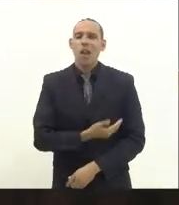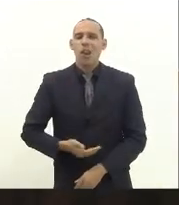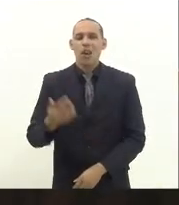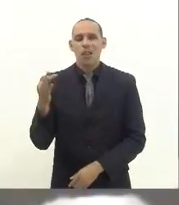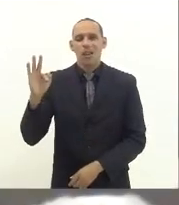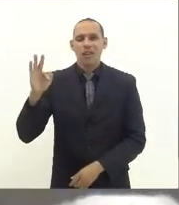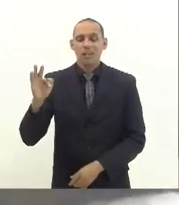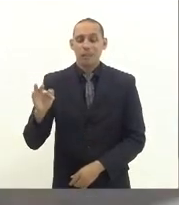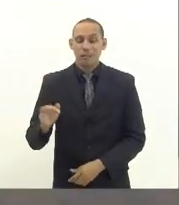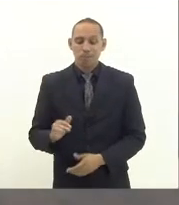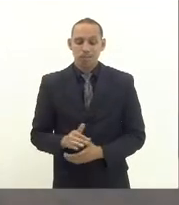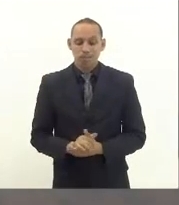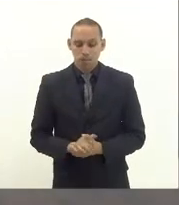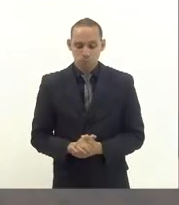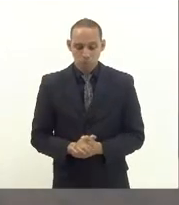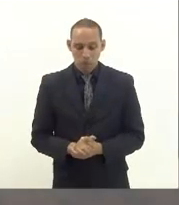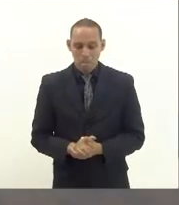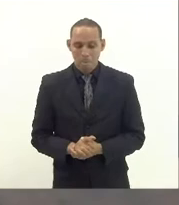e